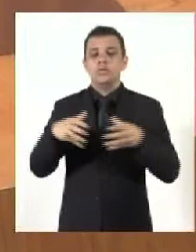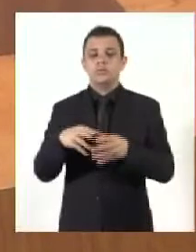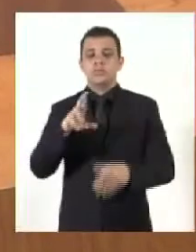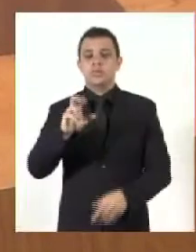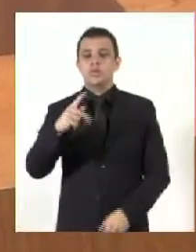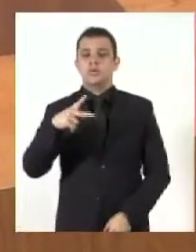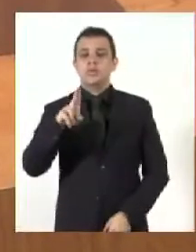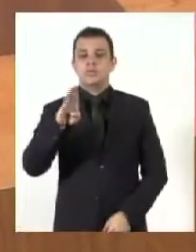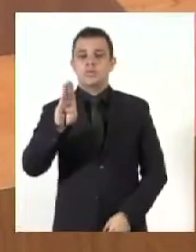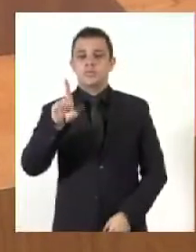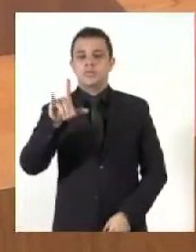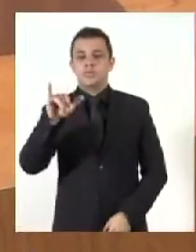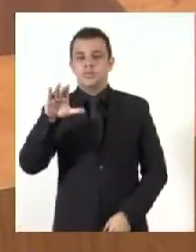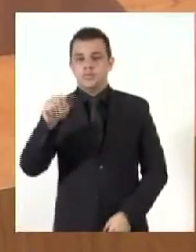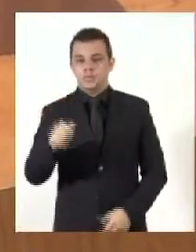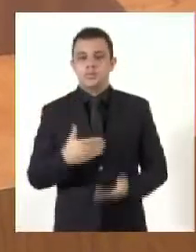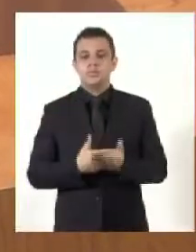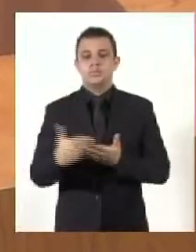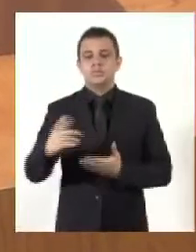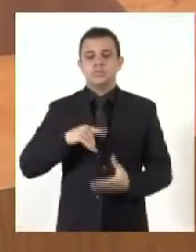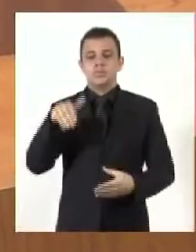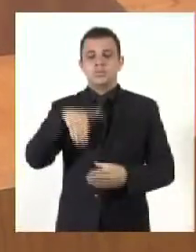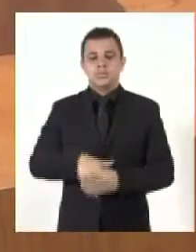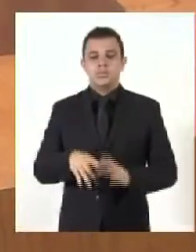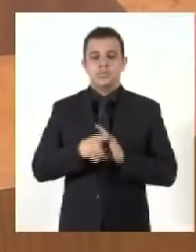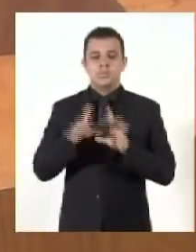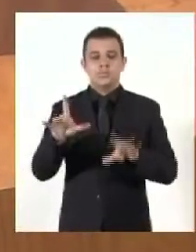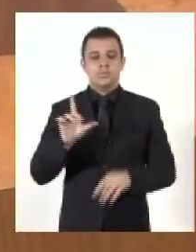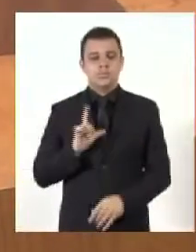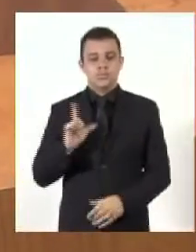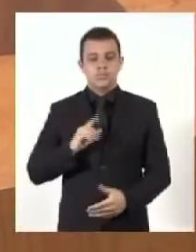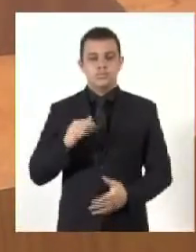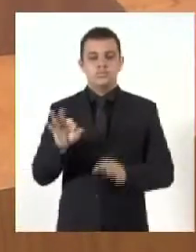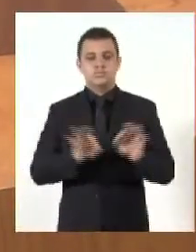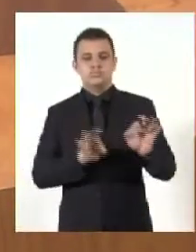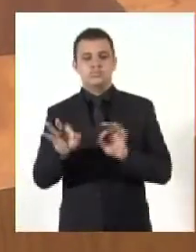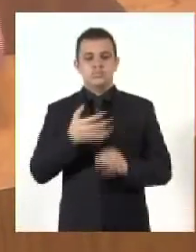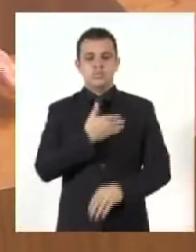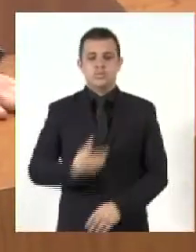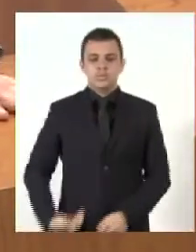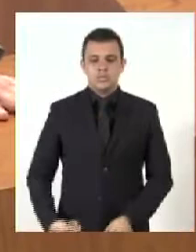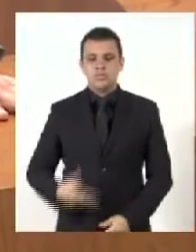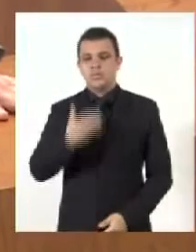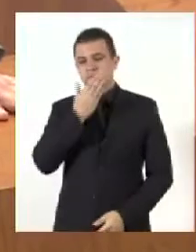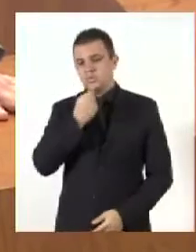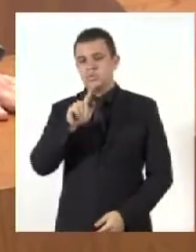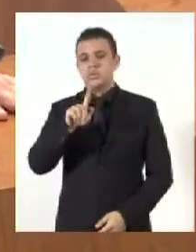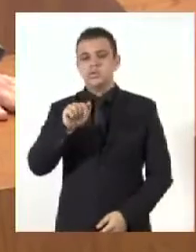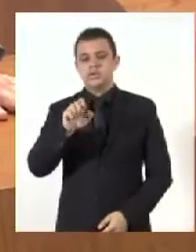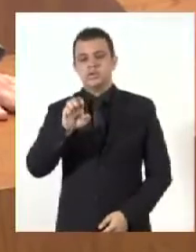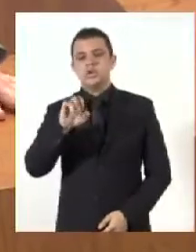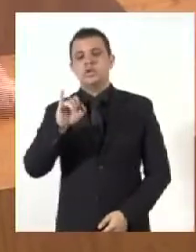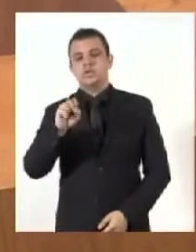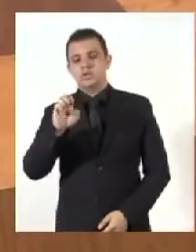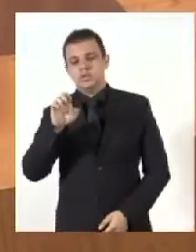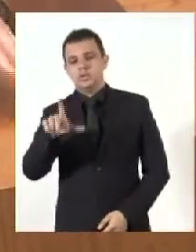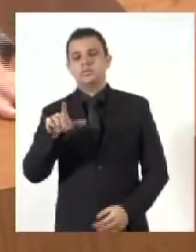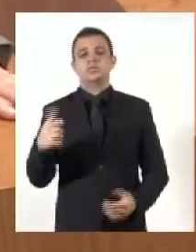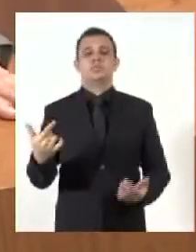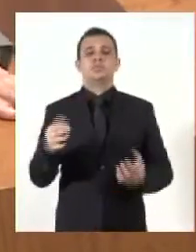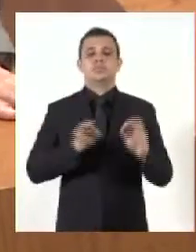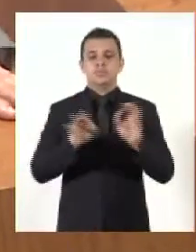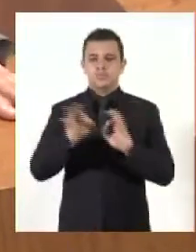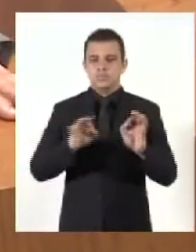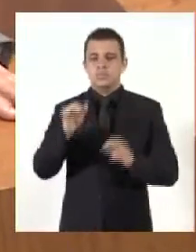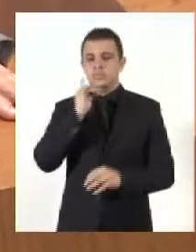farsa democrática, que recebeu um toque todo especial de Golbery e Geisel durante o regime militar, ao criarem o pacote